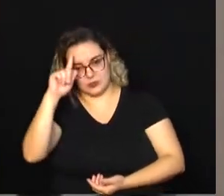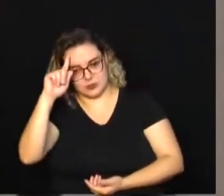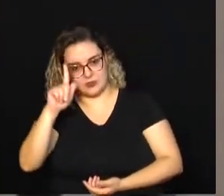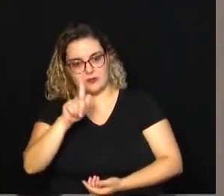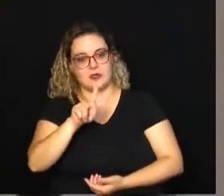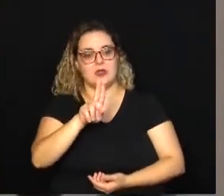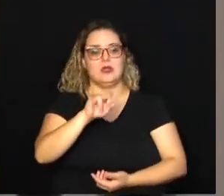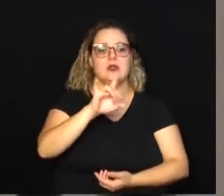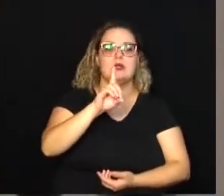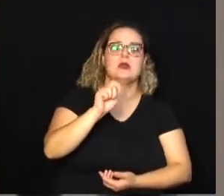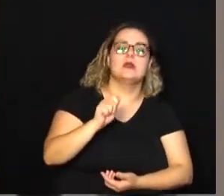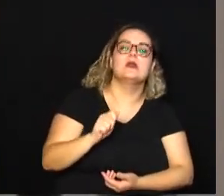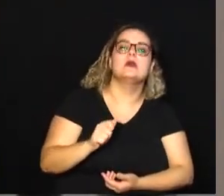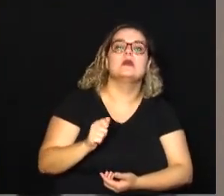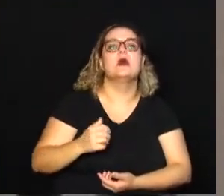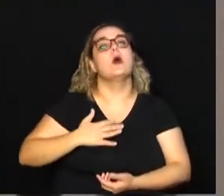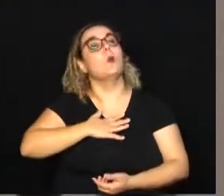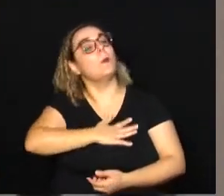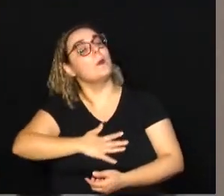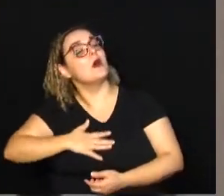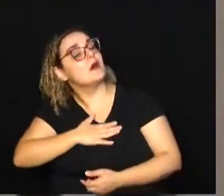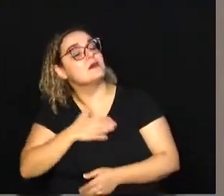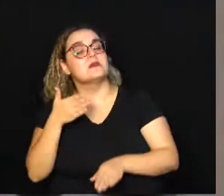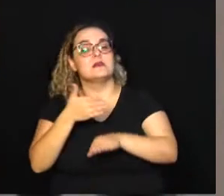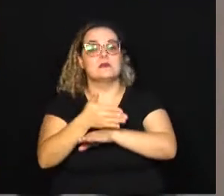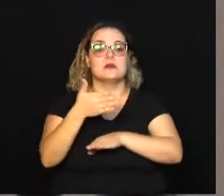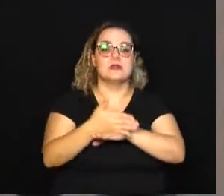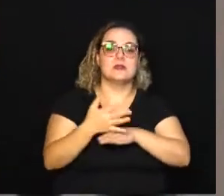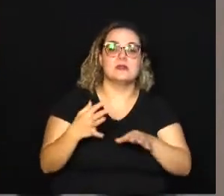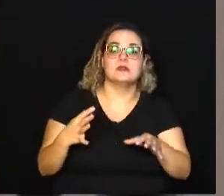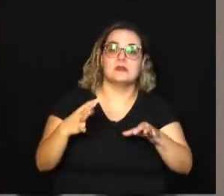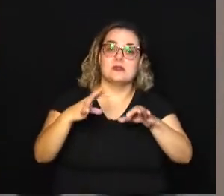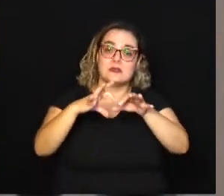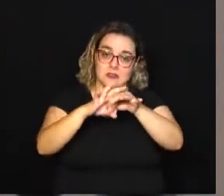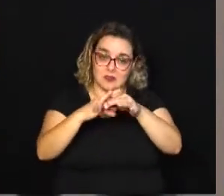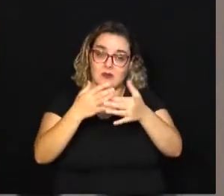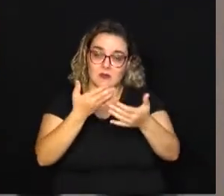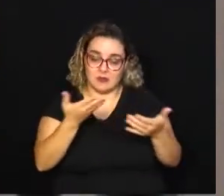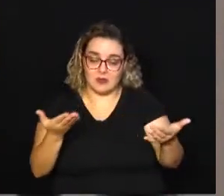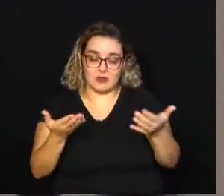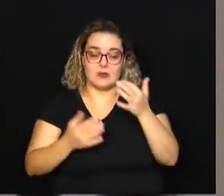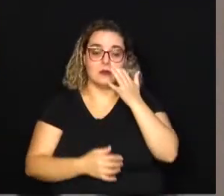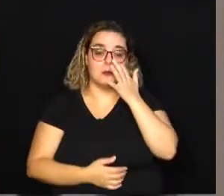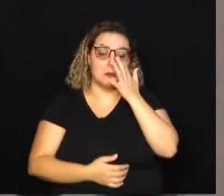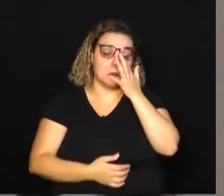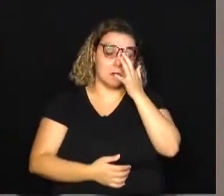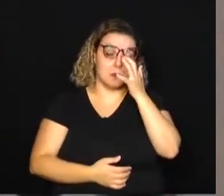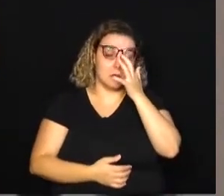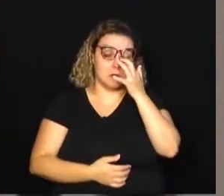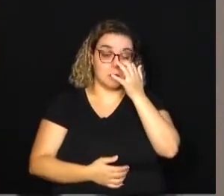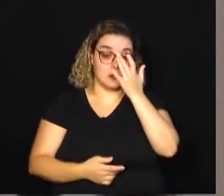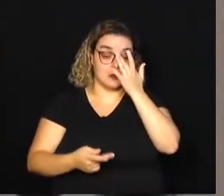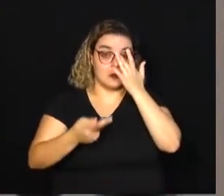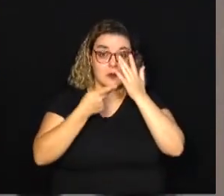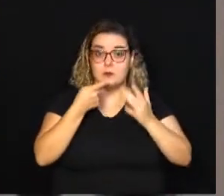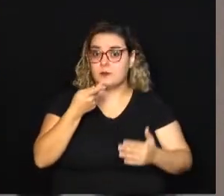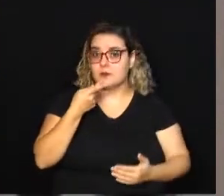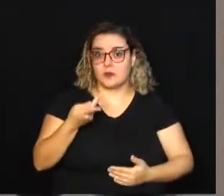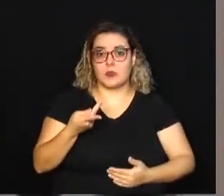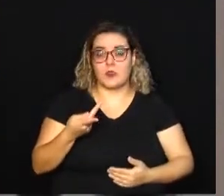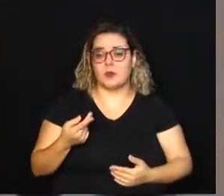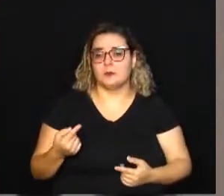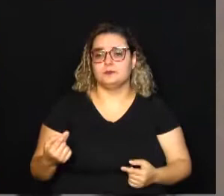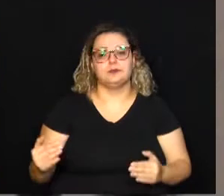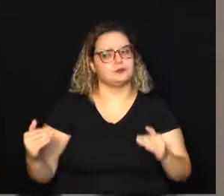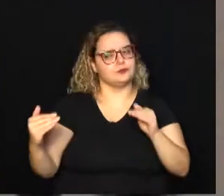prazer poder participar desse encontro e quero dizer inicialmente que eu concordo plenamente com o